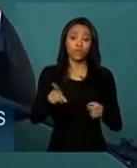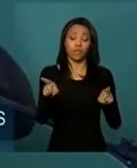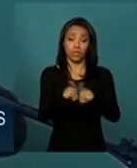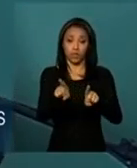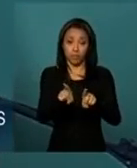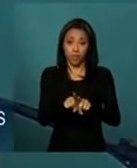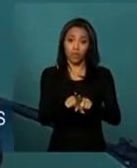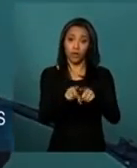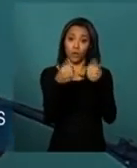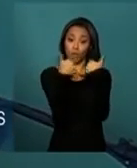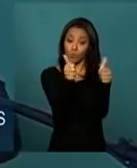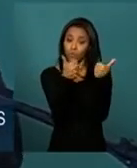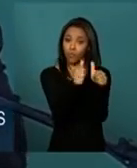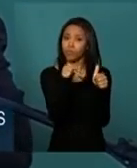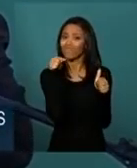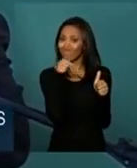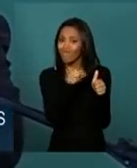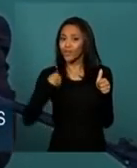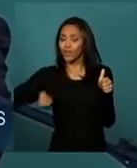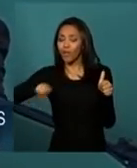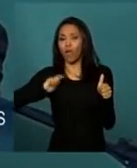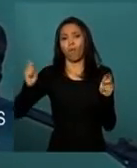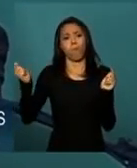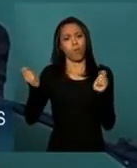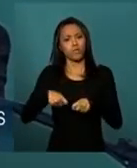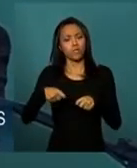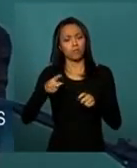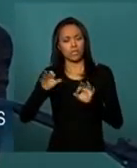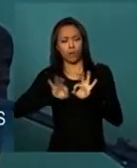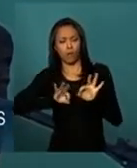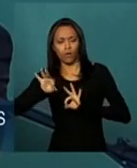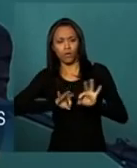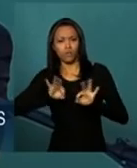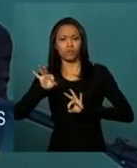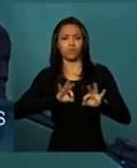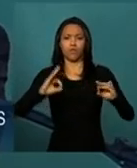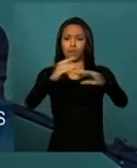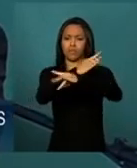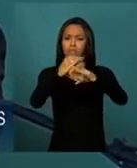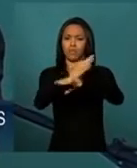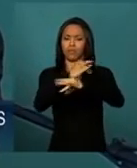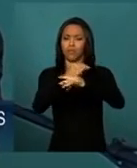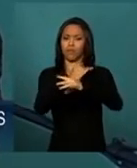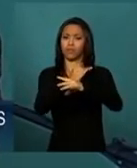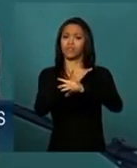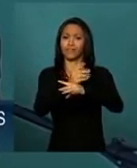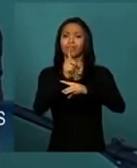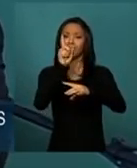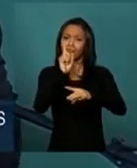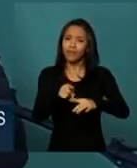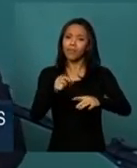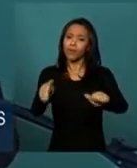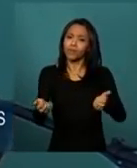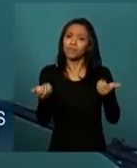transporte coletivo para que nós possamos planejar uma cidade efetivamente voltada para as pessoas.